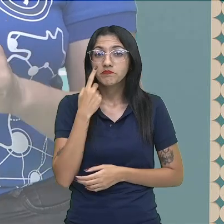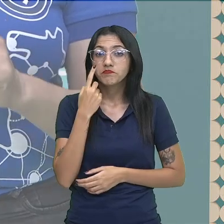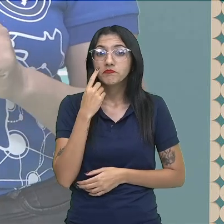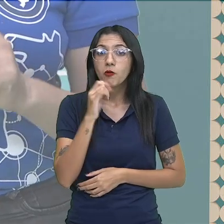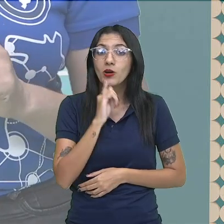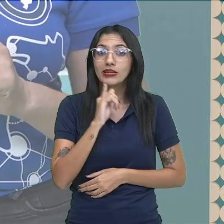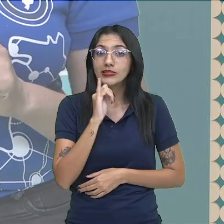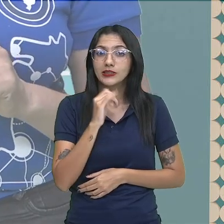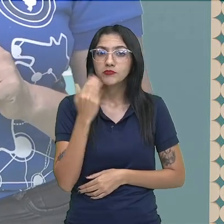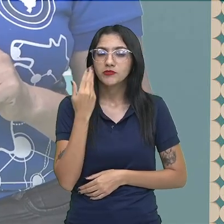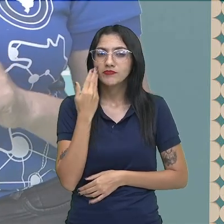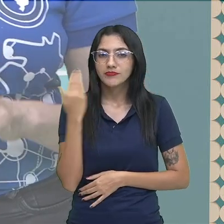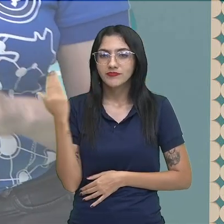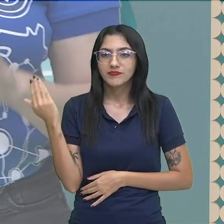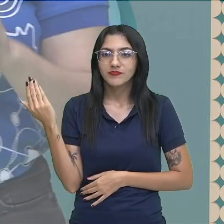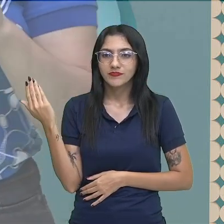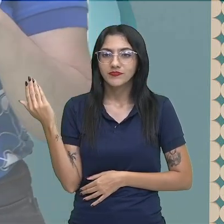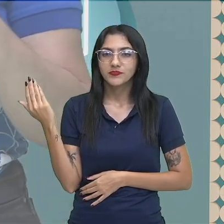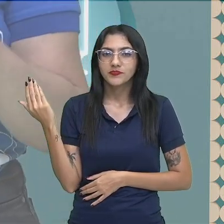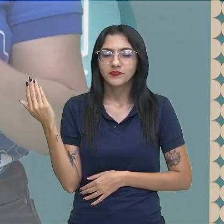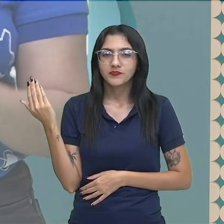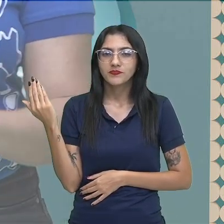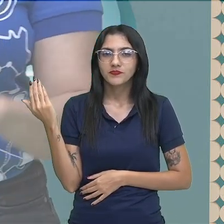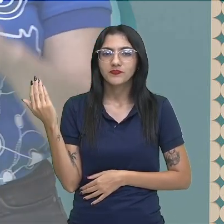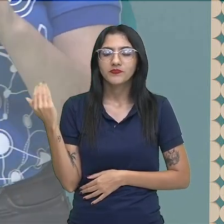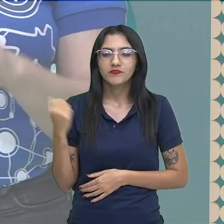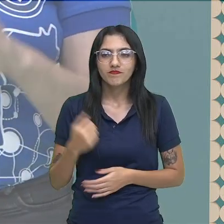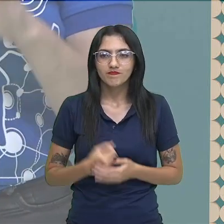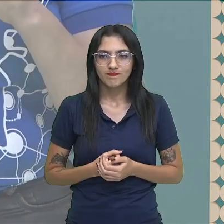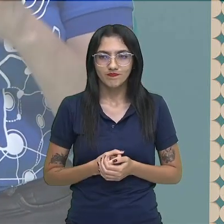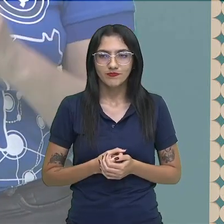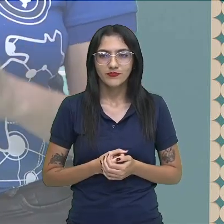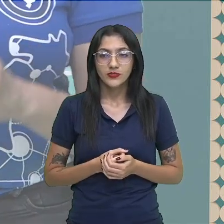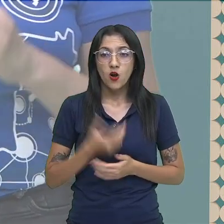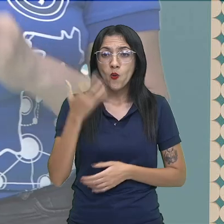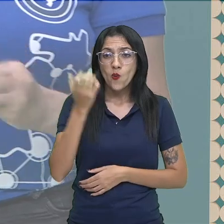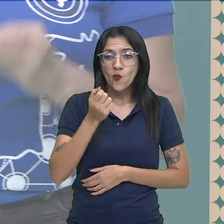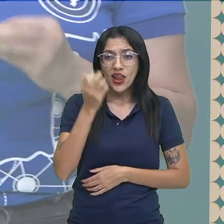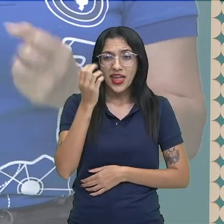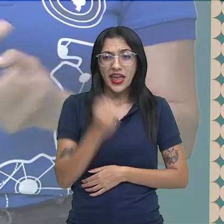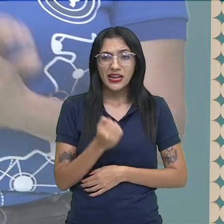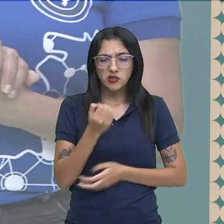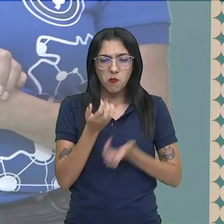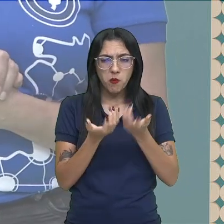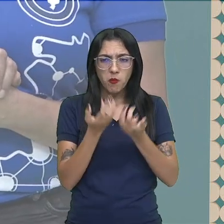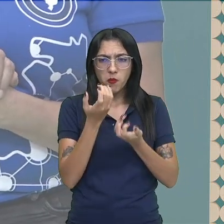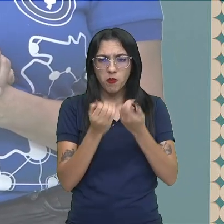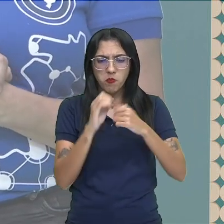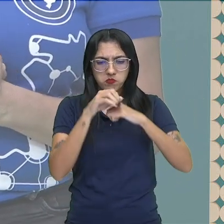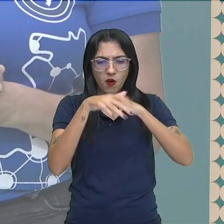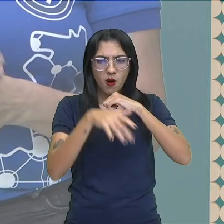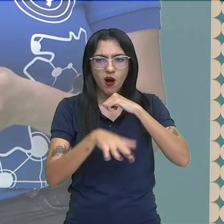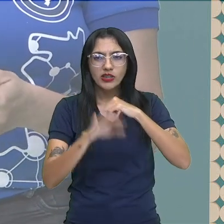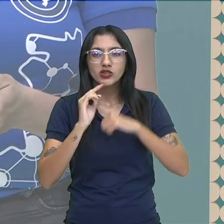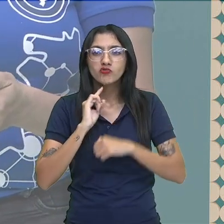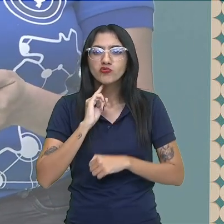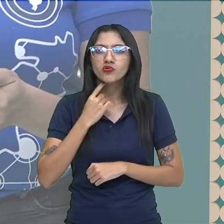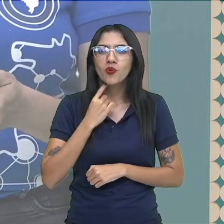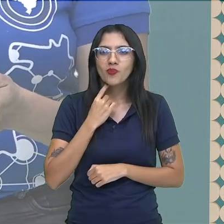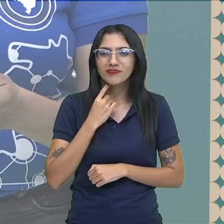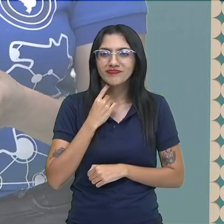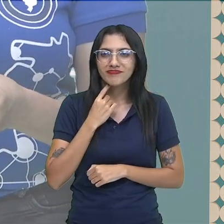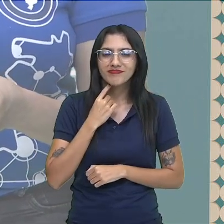da restritiva. O leite que derramou sujou o fogão. Eu